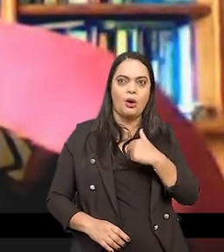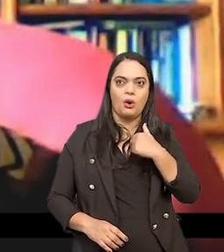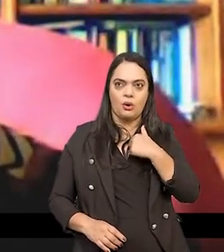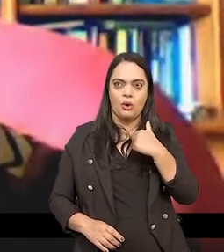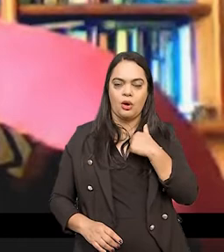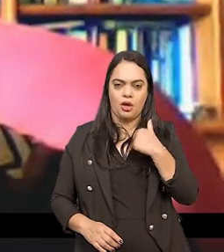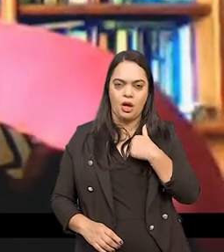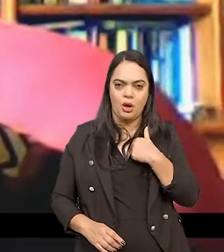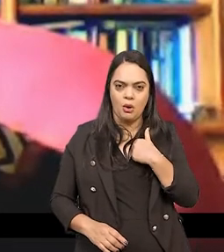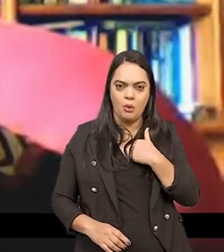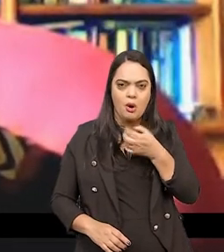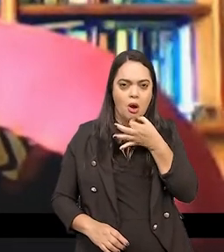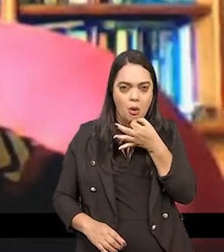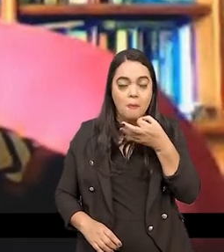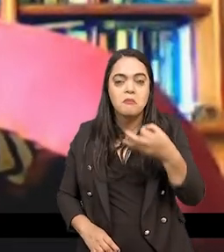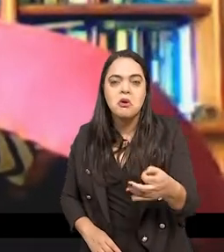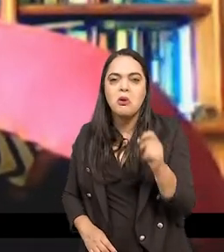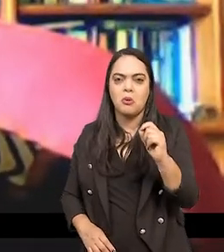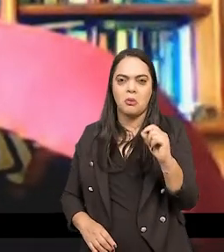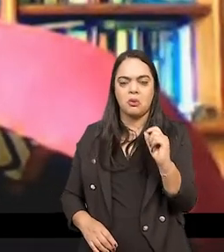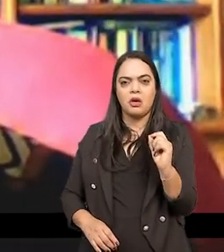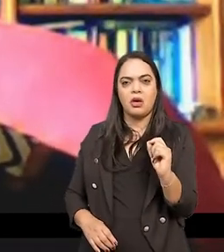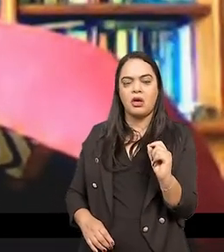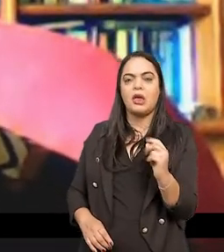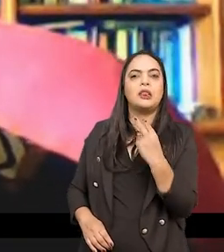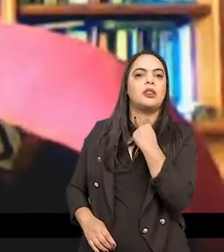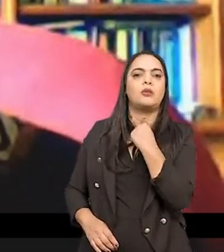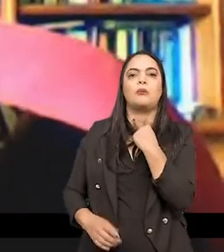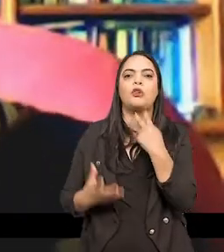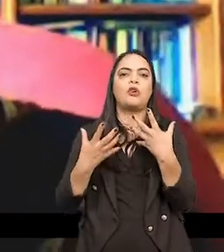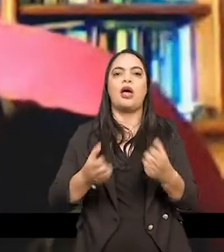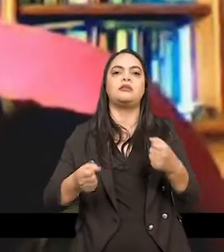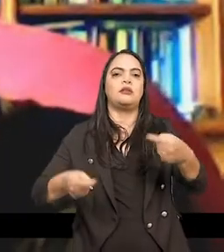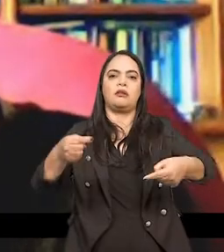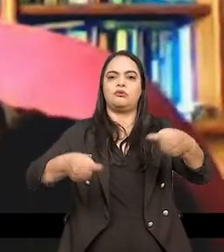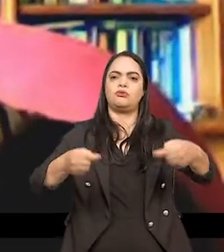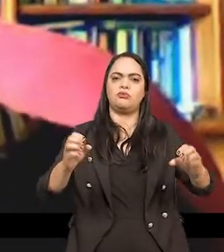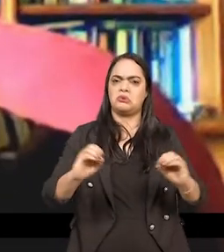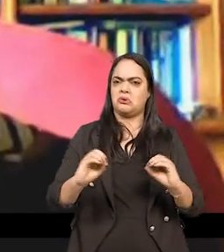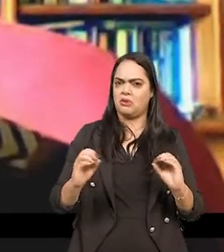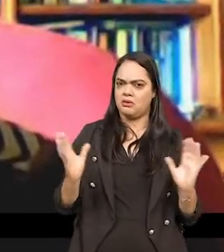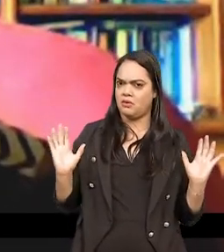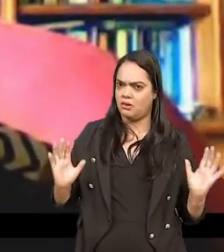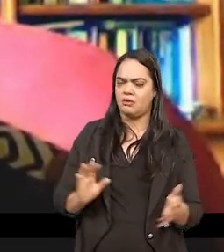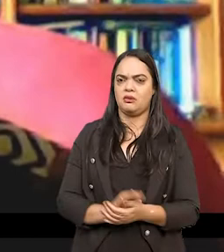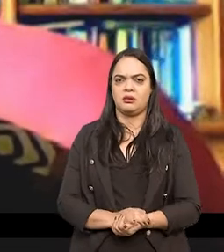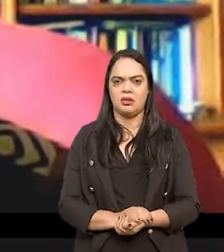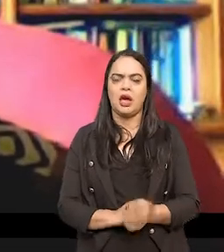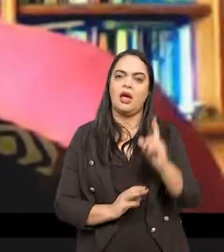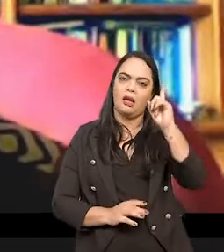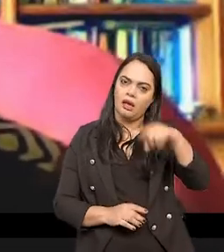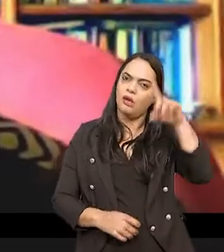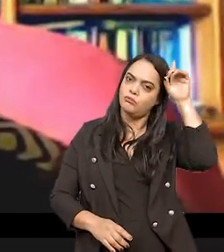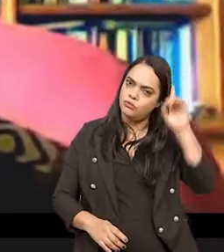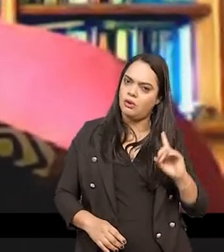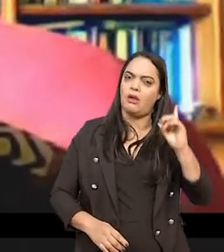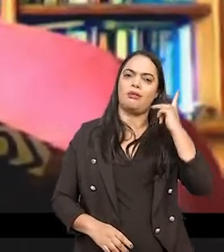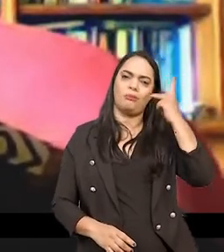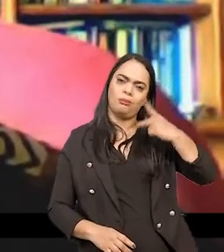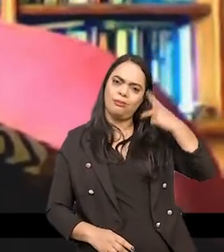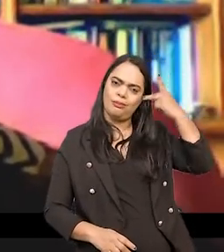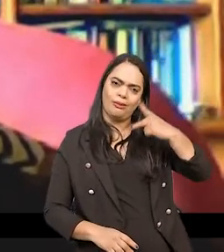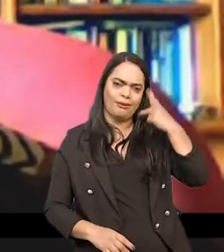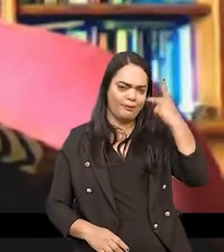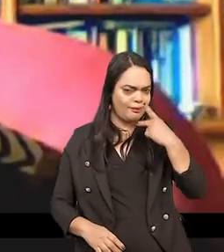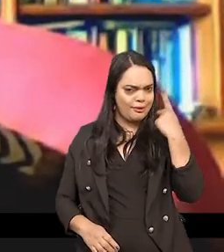esta indicação não deve admitir-se a discussões. Trata-se do exercício de um direito político e deles